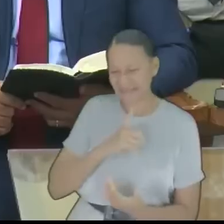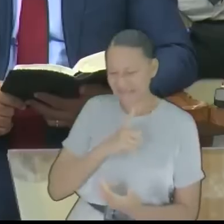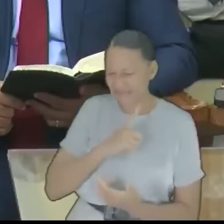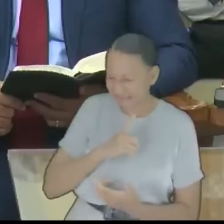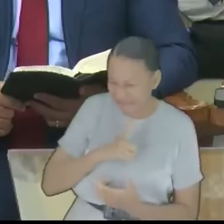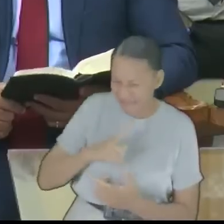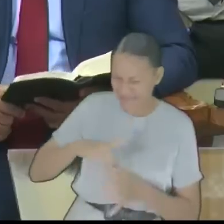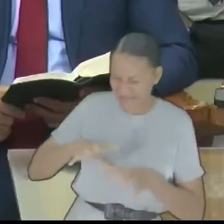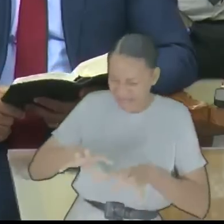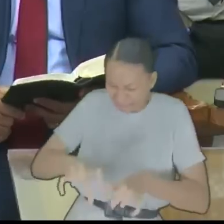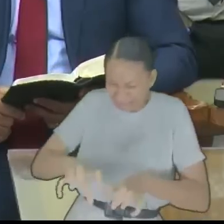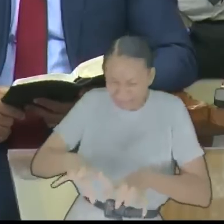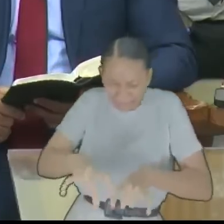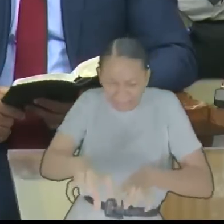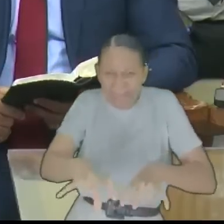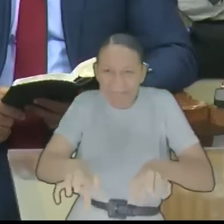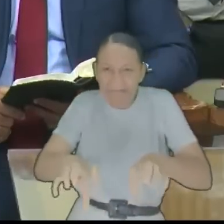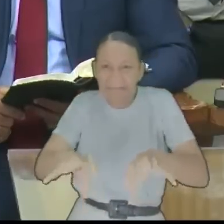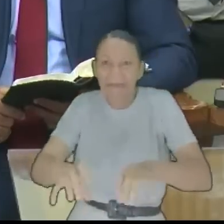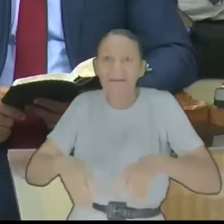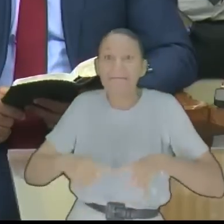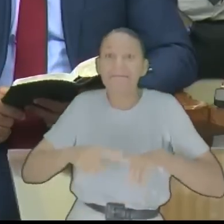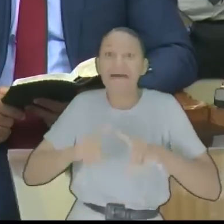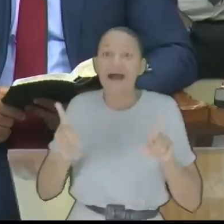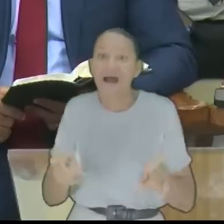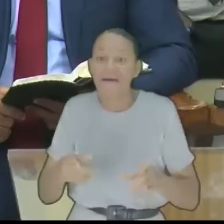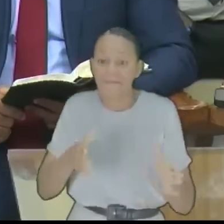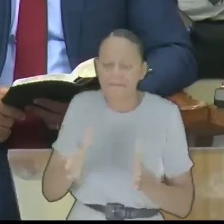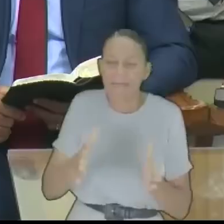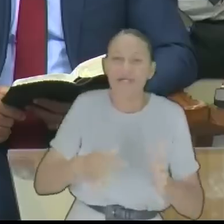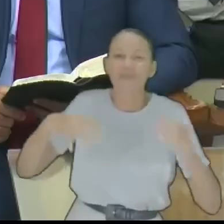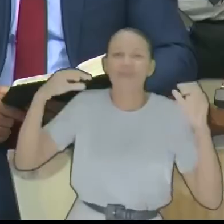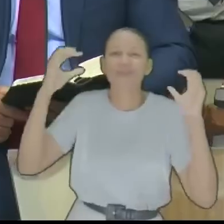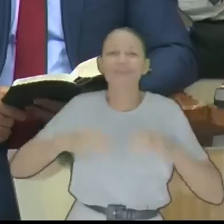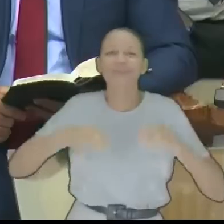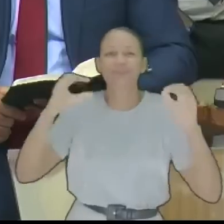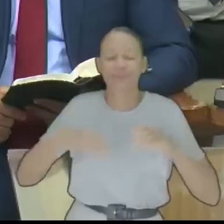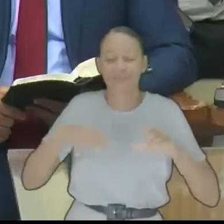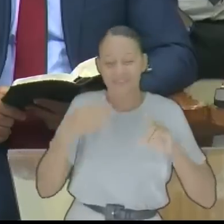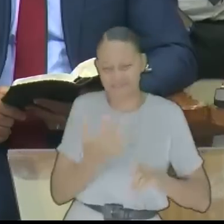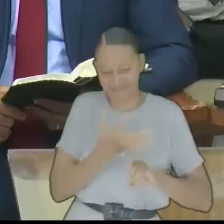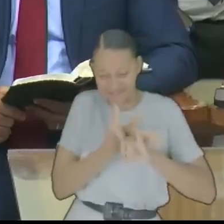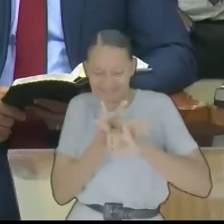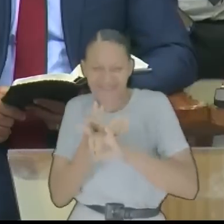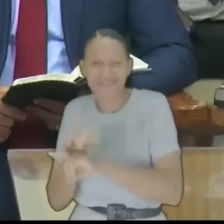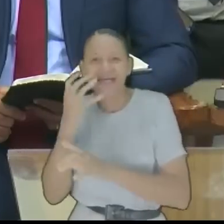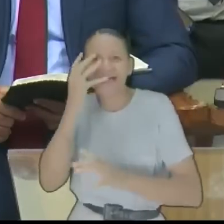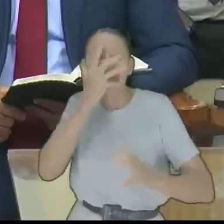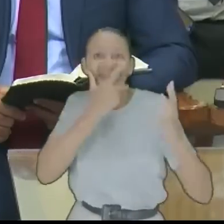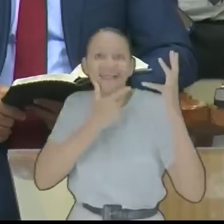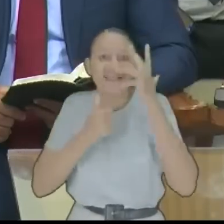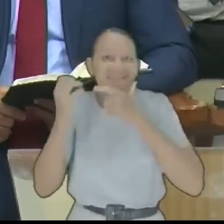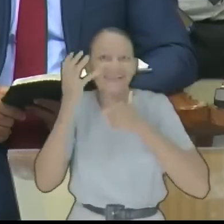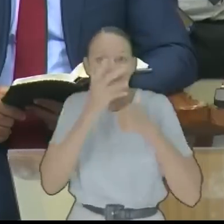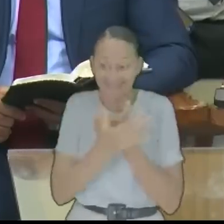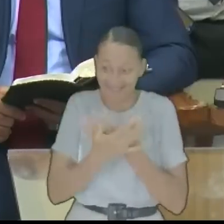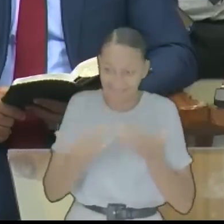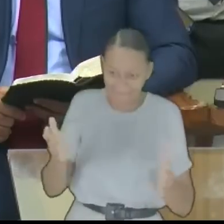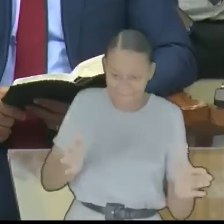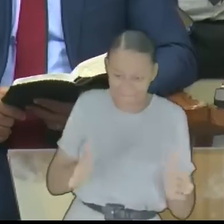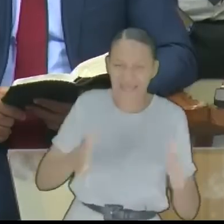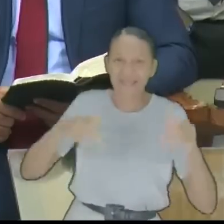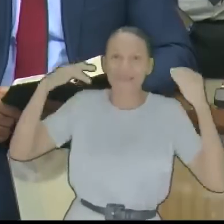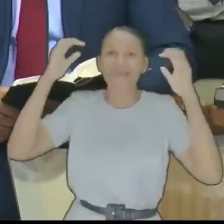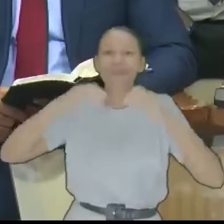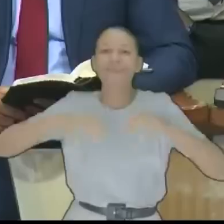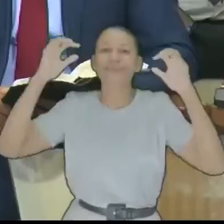lajeiros, as pedras. Mas quando chega o inverno, quem anda pelo sertão sabe a coisa linda. Quando chega o inverno,